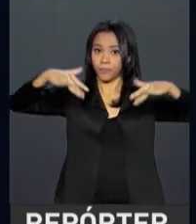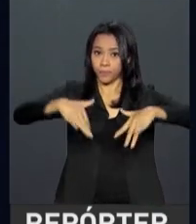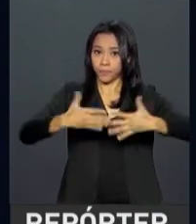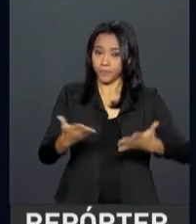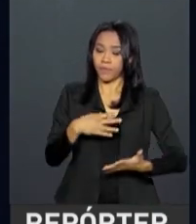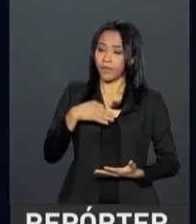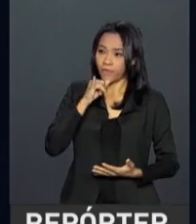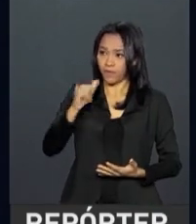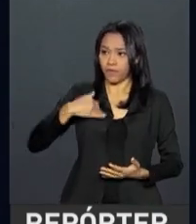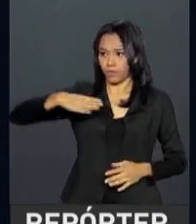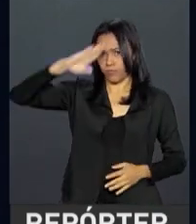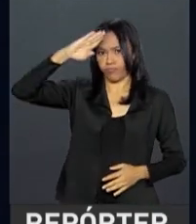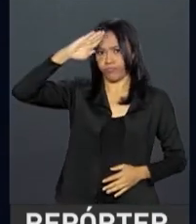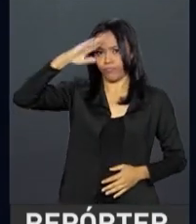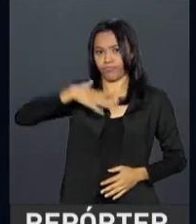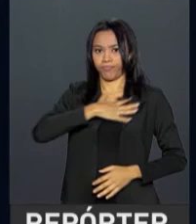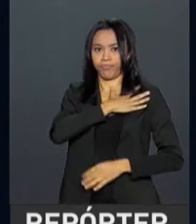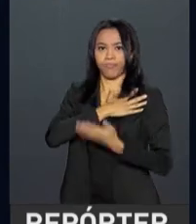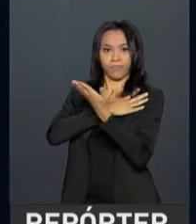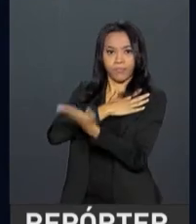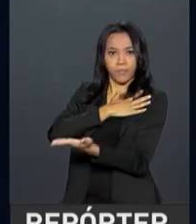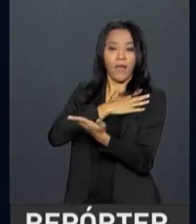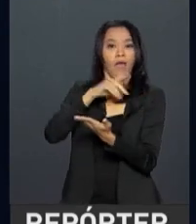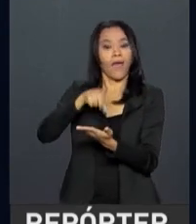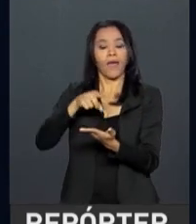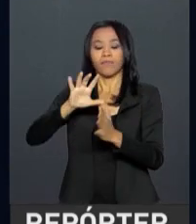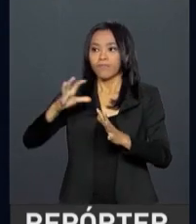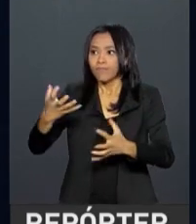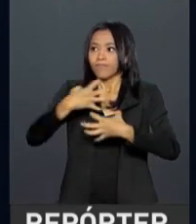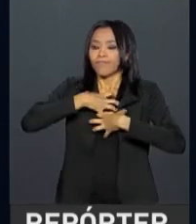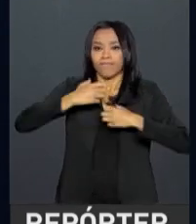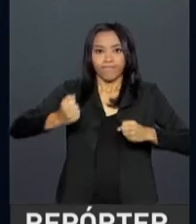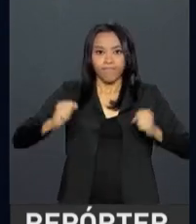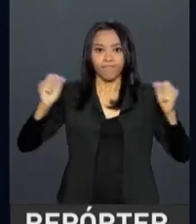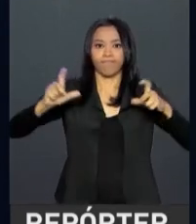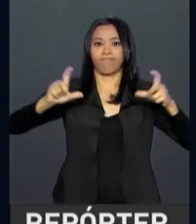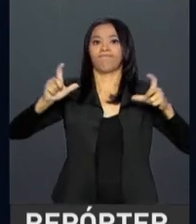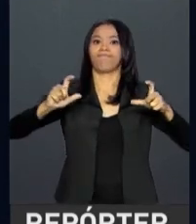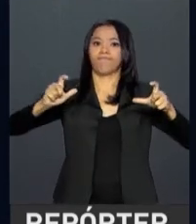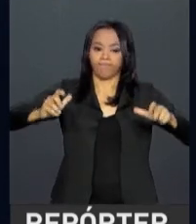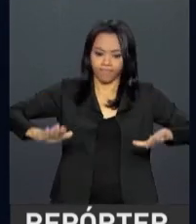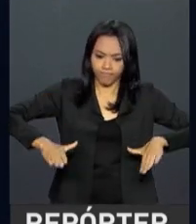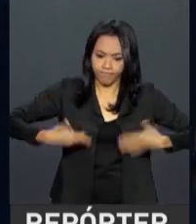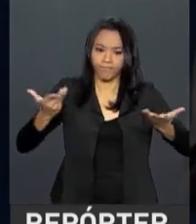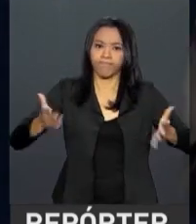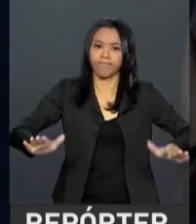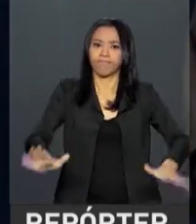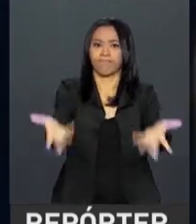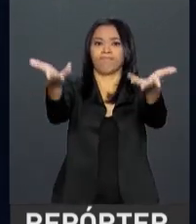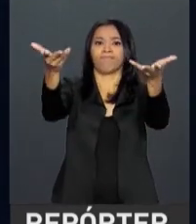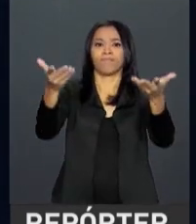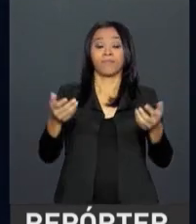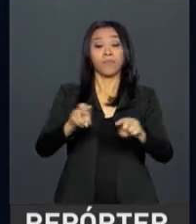comandante, é uma injeção de otimismo. Com isto, nós estamos